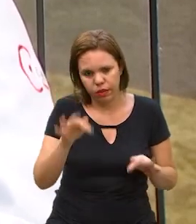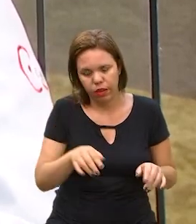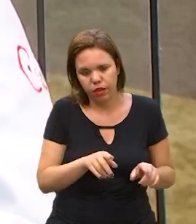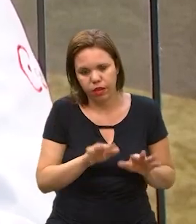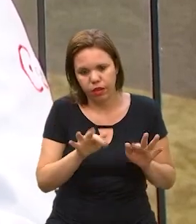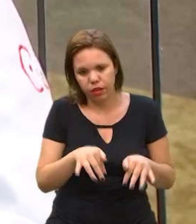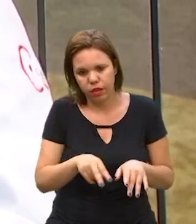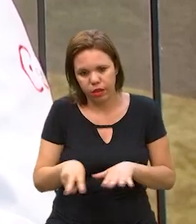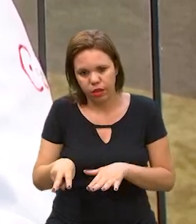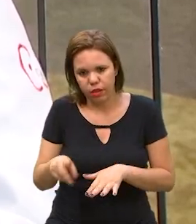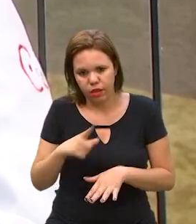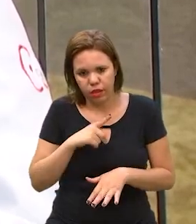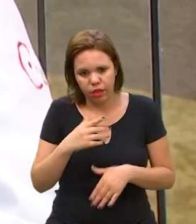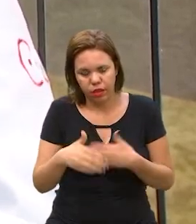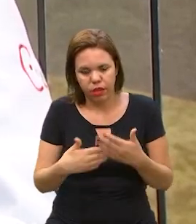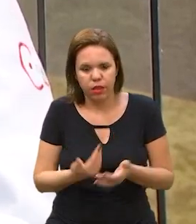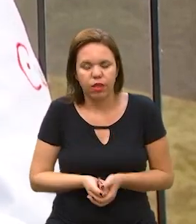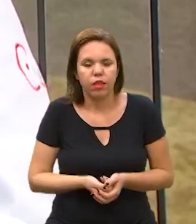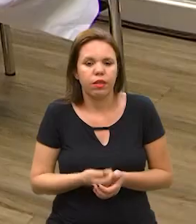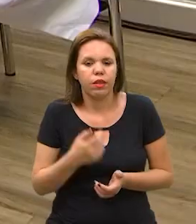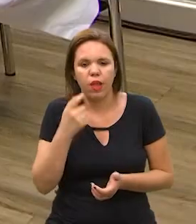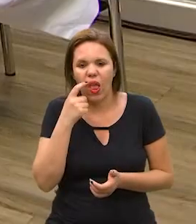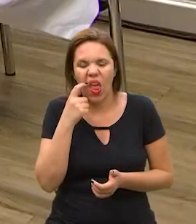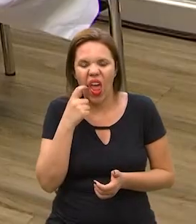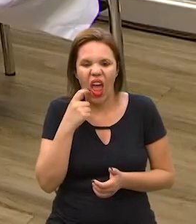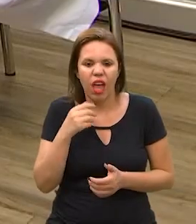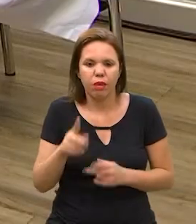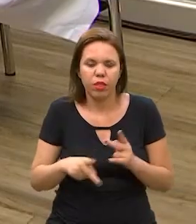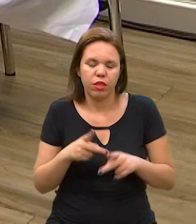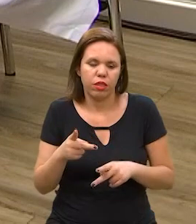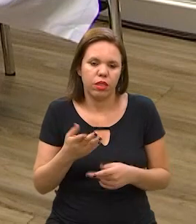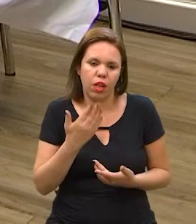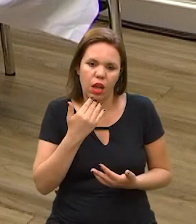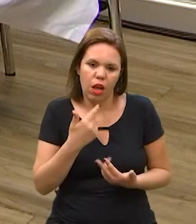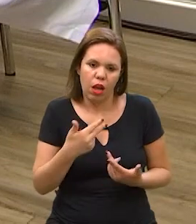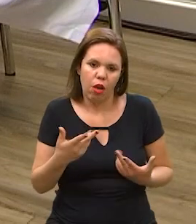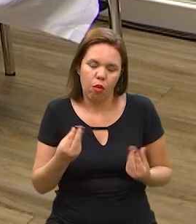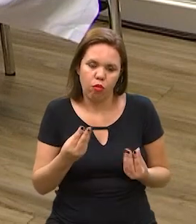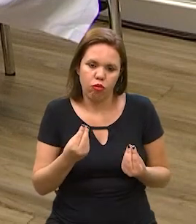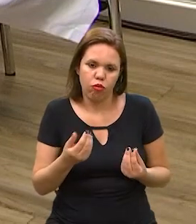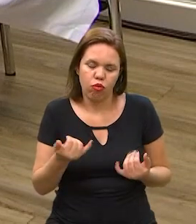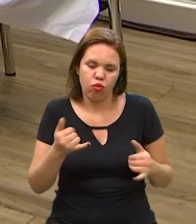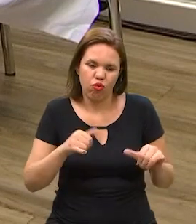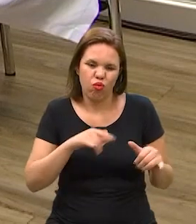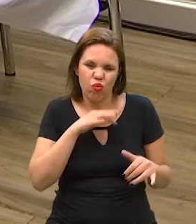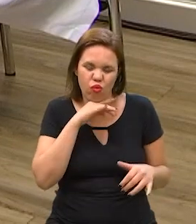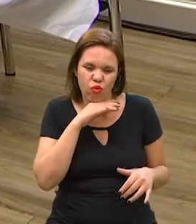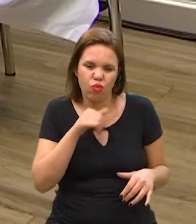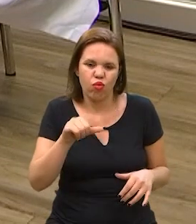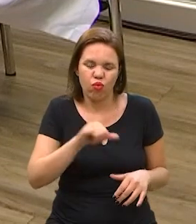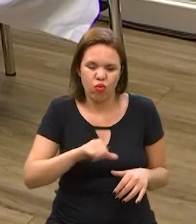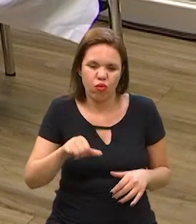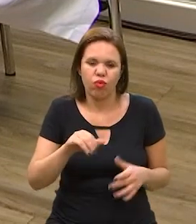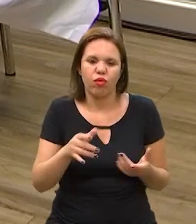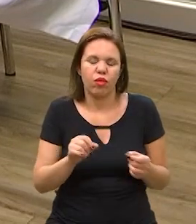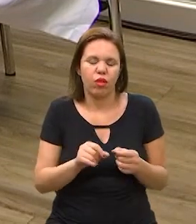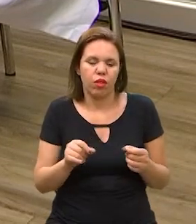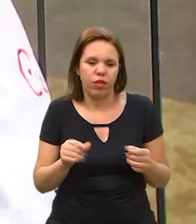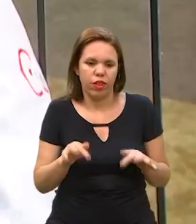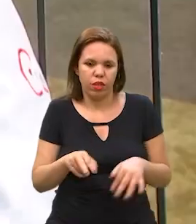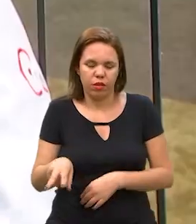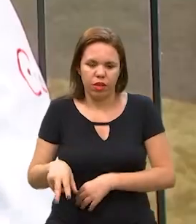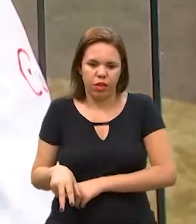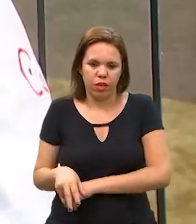do fim de semana que ela anda tendo, entendeu? Porque se ela come assim, de forma exagerada no final de